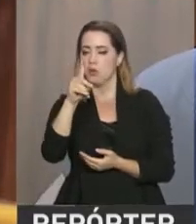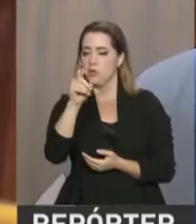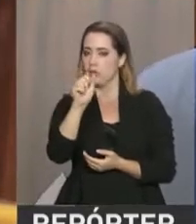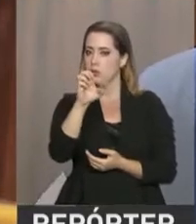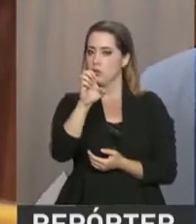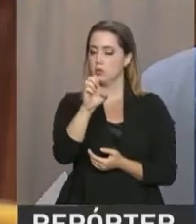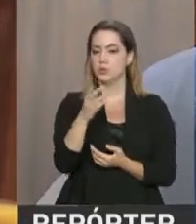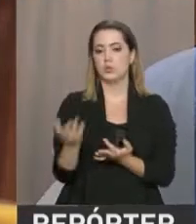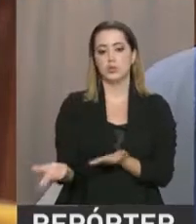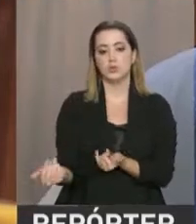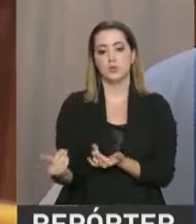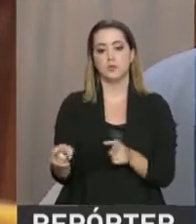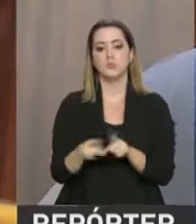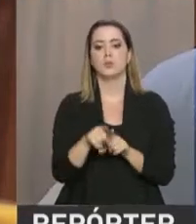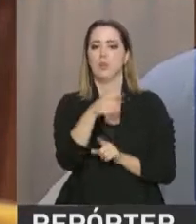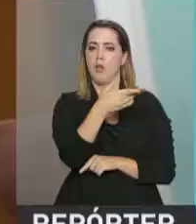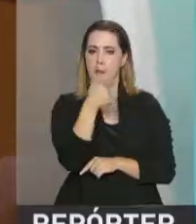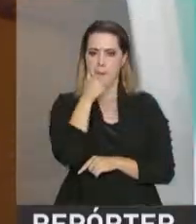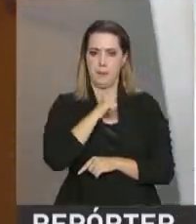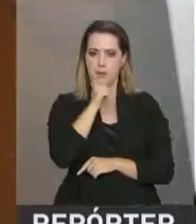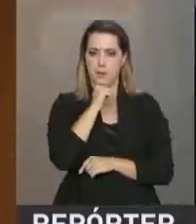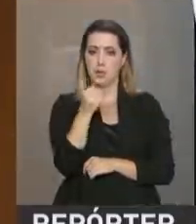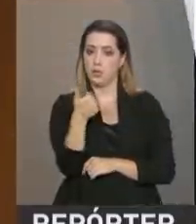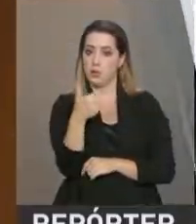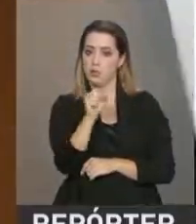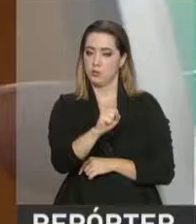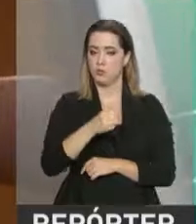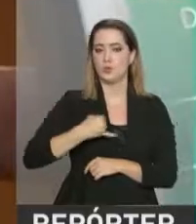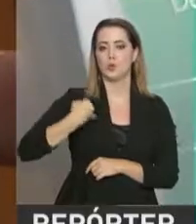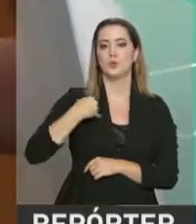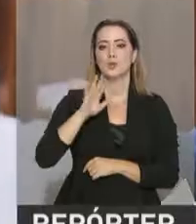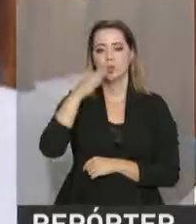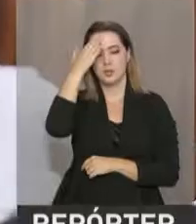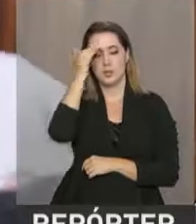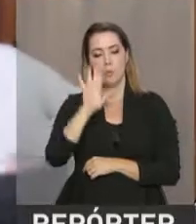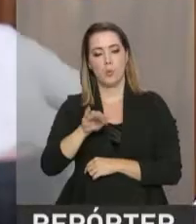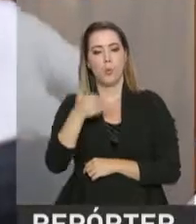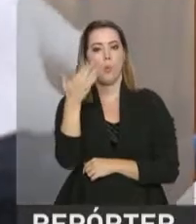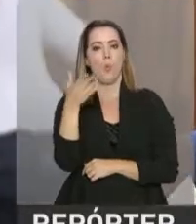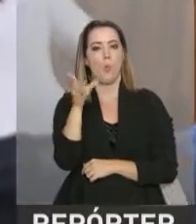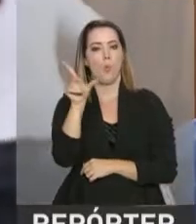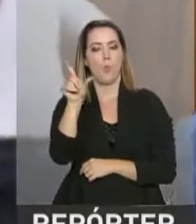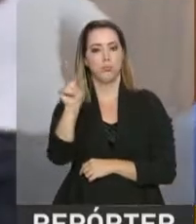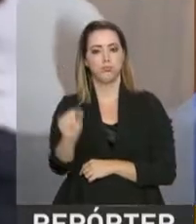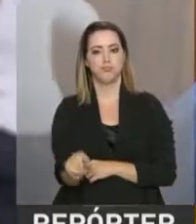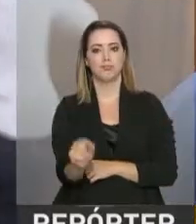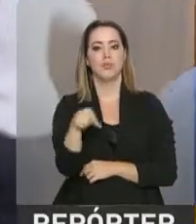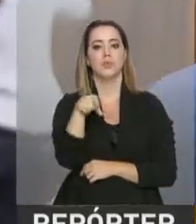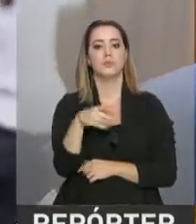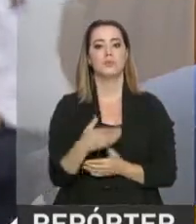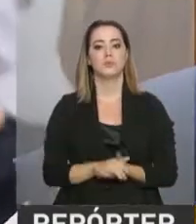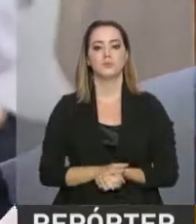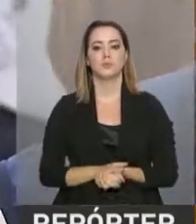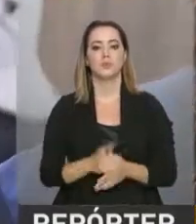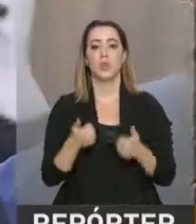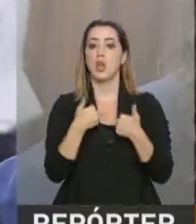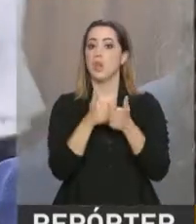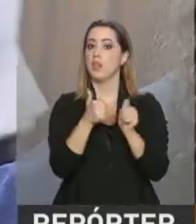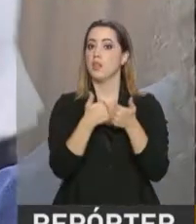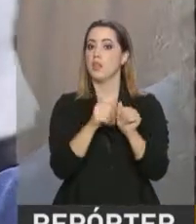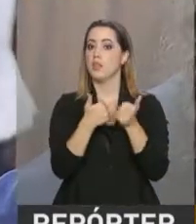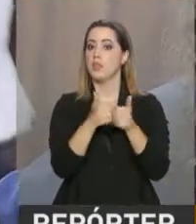aprovou a novidade já sabe qual o desconto ela vai usar mais com certeza vai ser de viagens nos ônibus